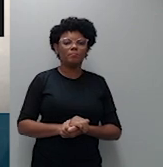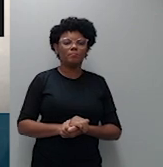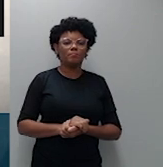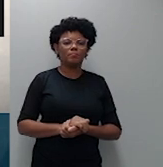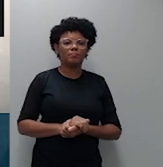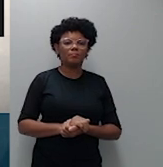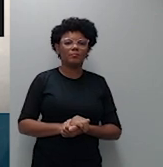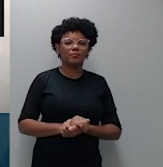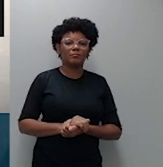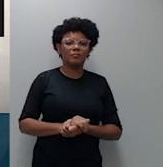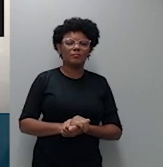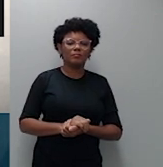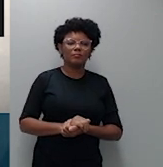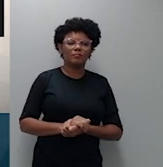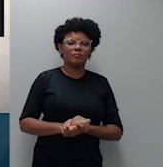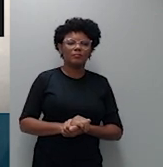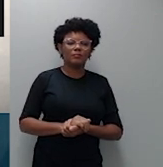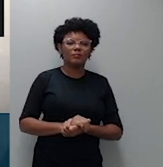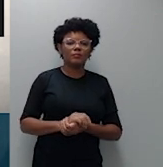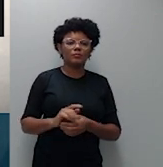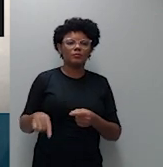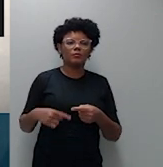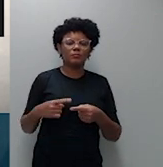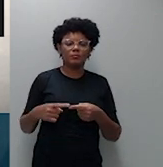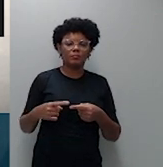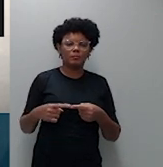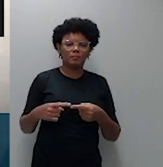eu quero caso estou